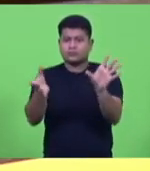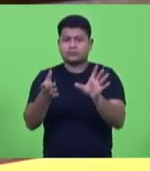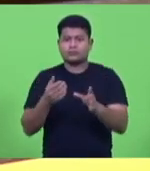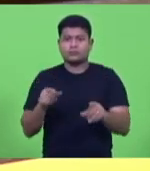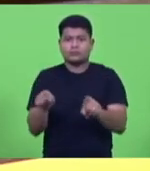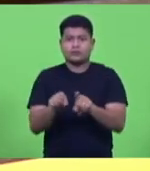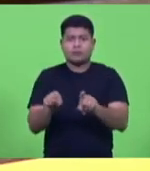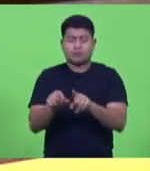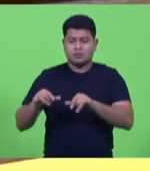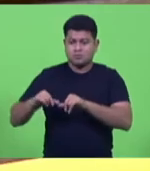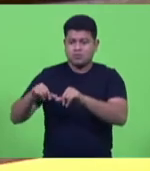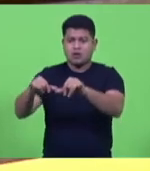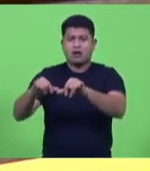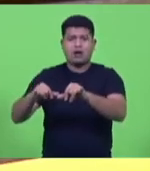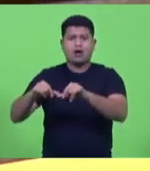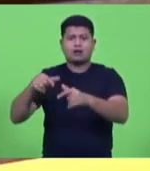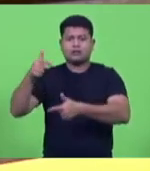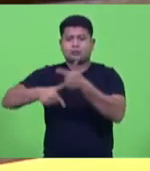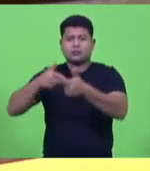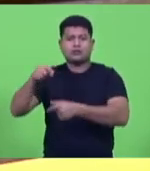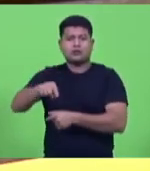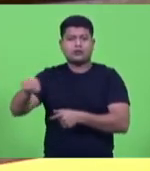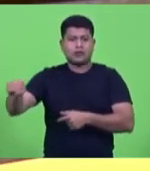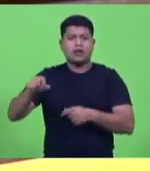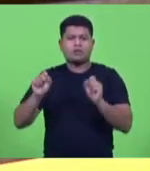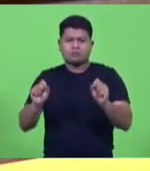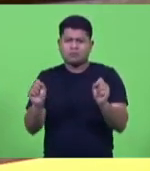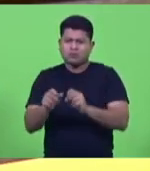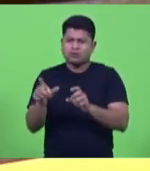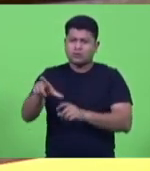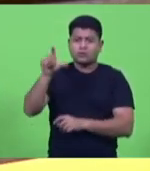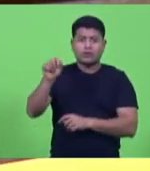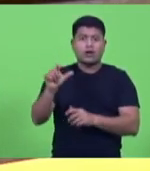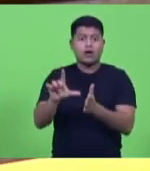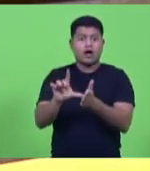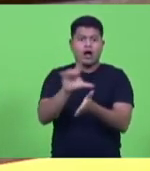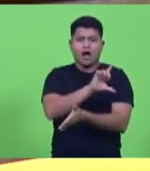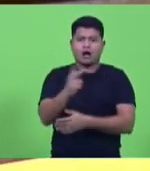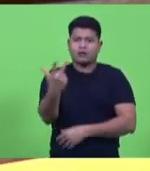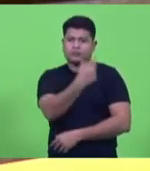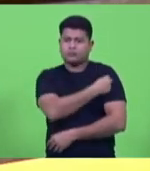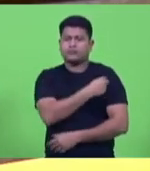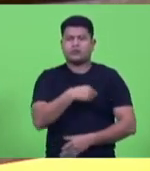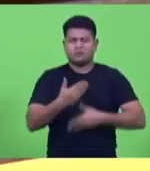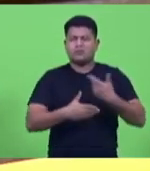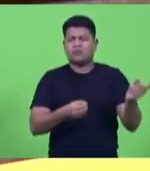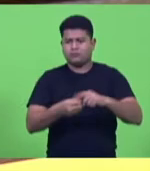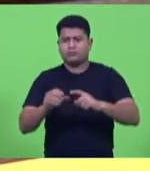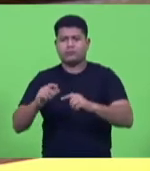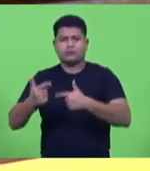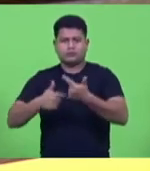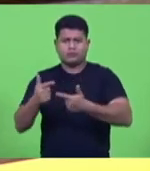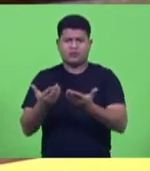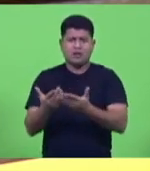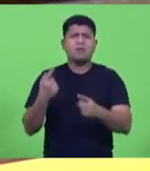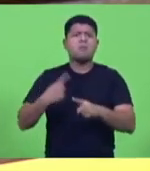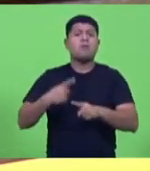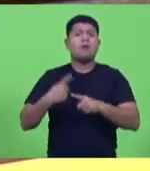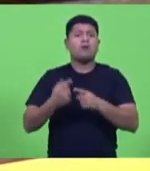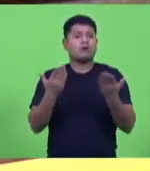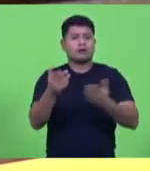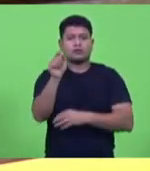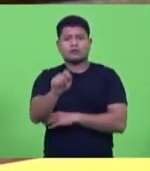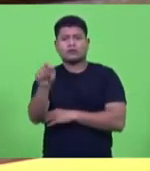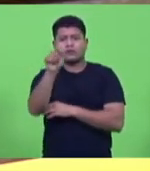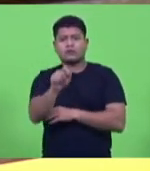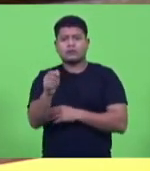supermercado, ele pôde escolher entre ser vacinado ou não para voltar a trabalhar? Então, por que que essa associação, por